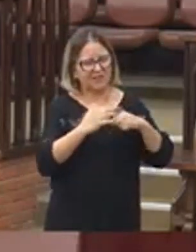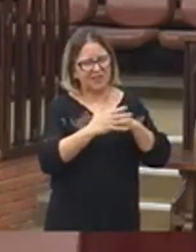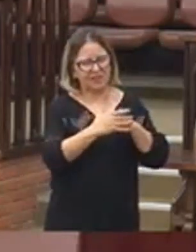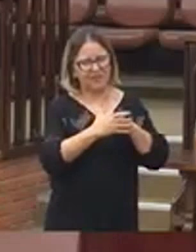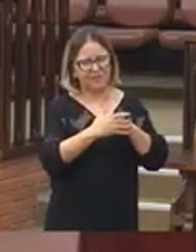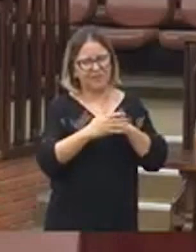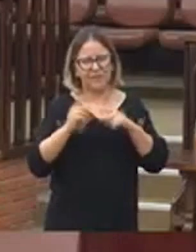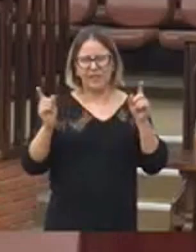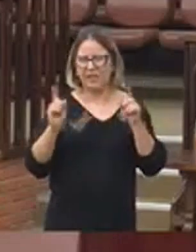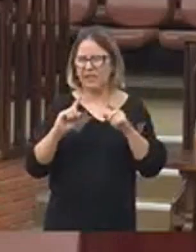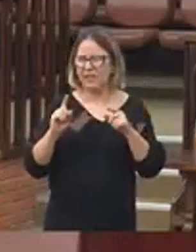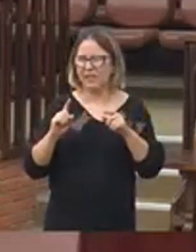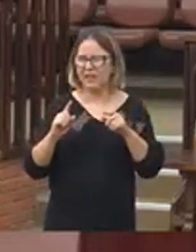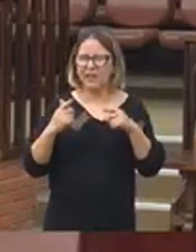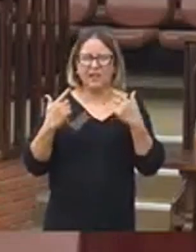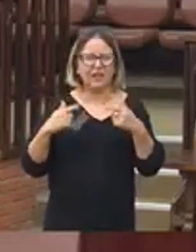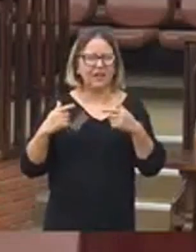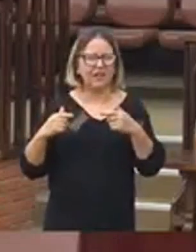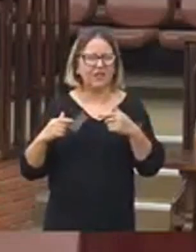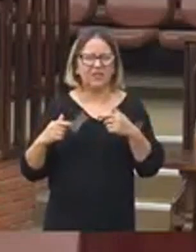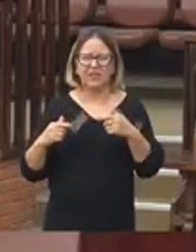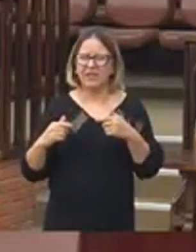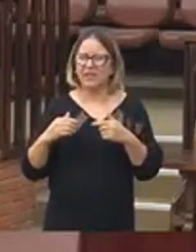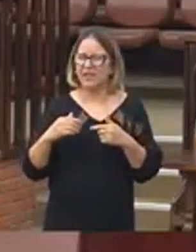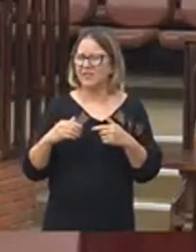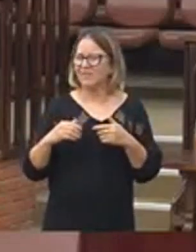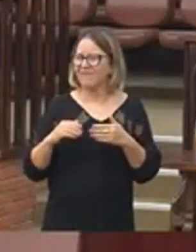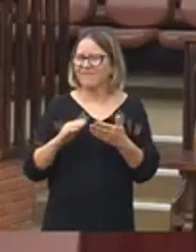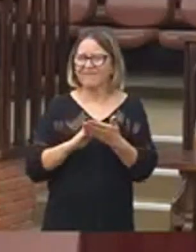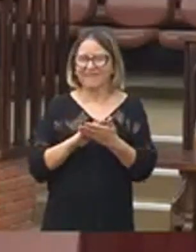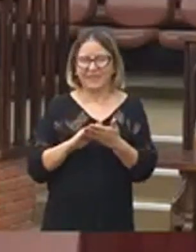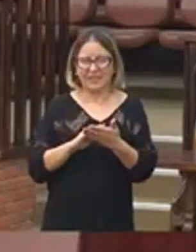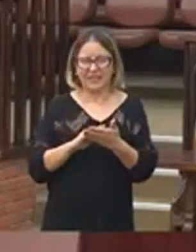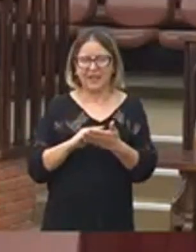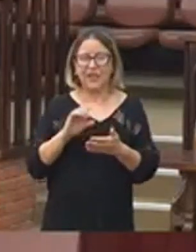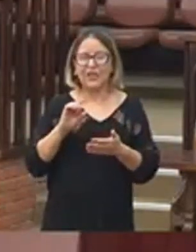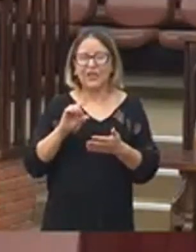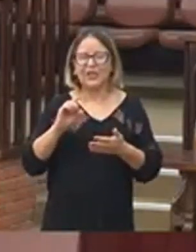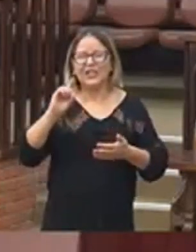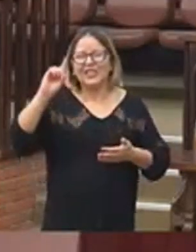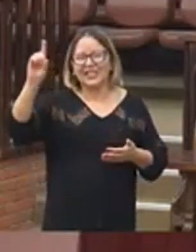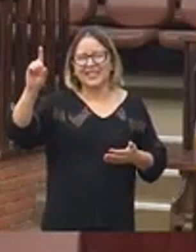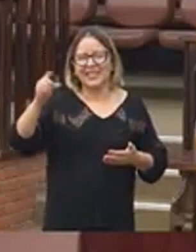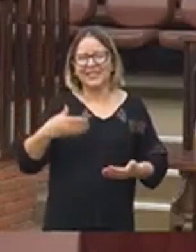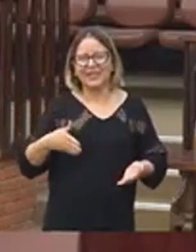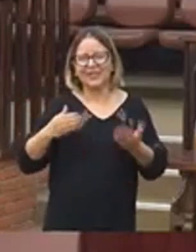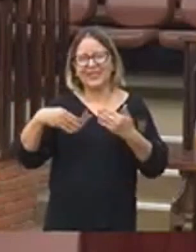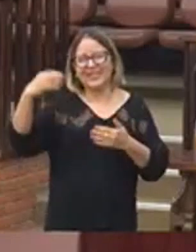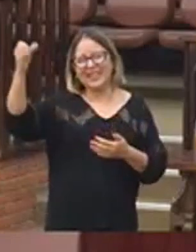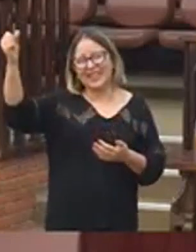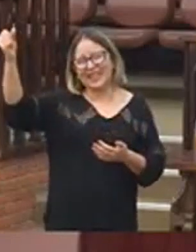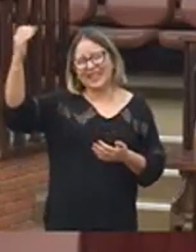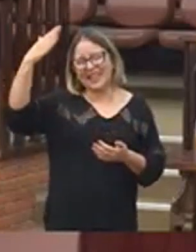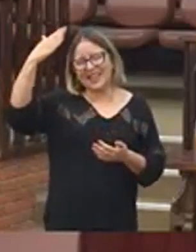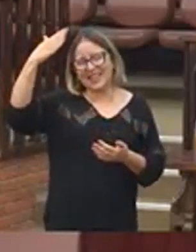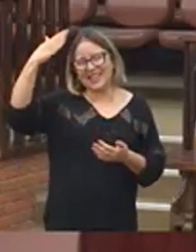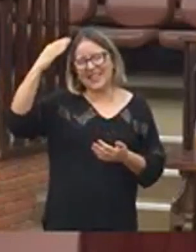nem em qualquer outro lugar, mas é em Ti. Dá-nos a graça